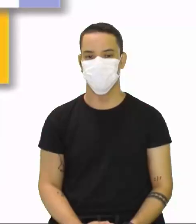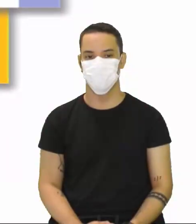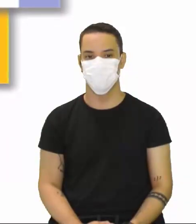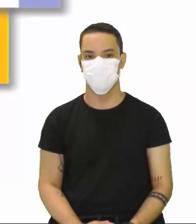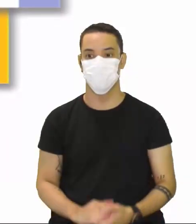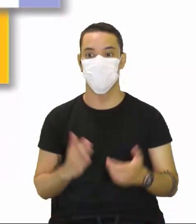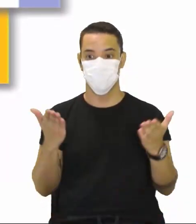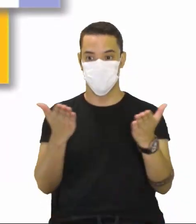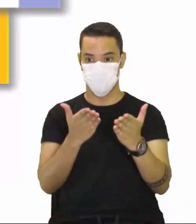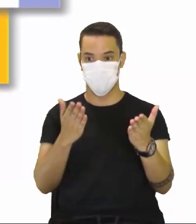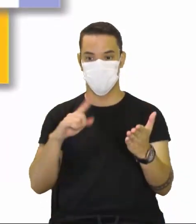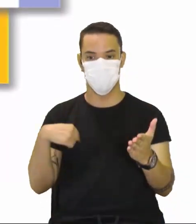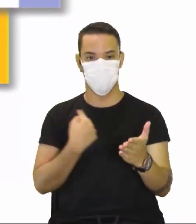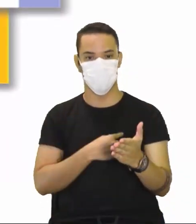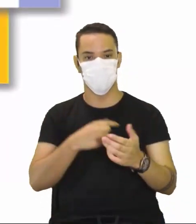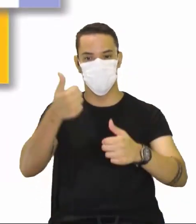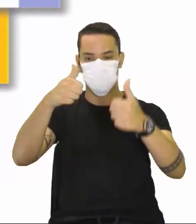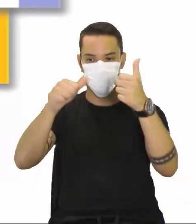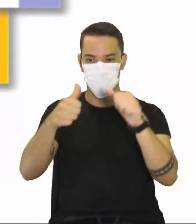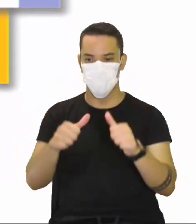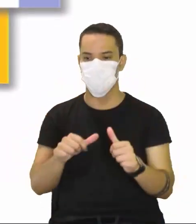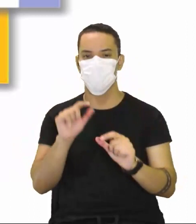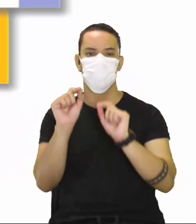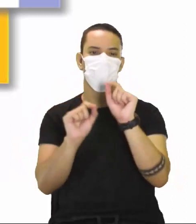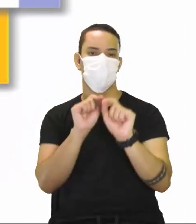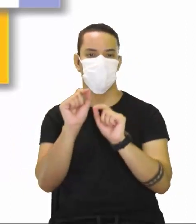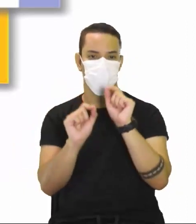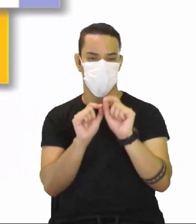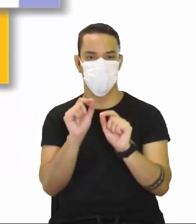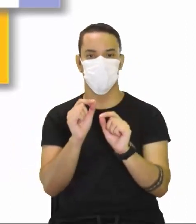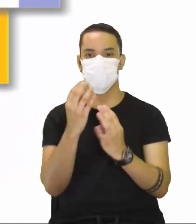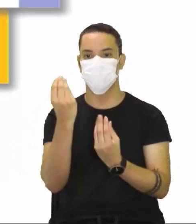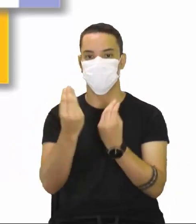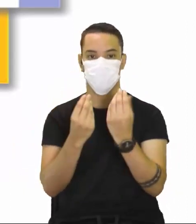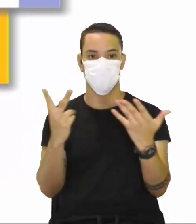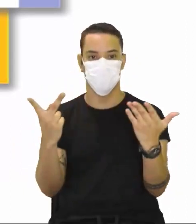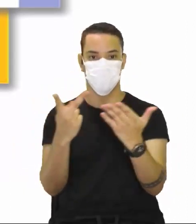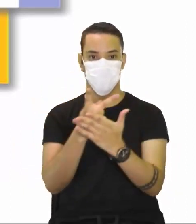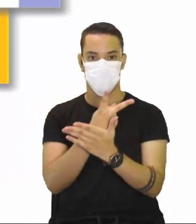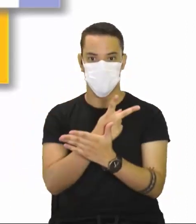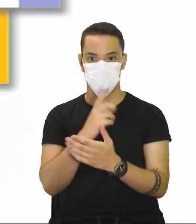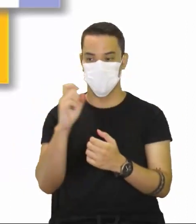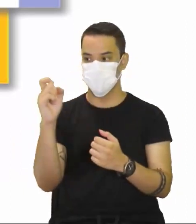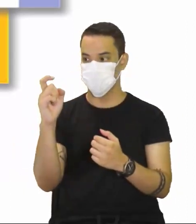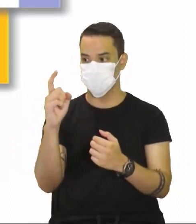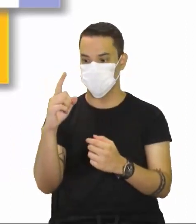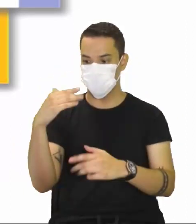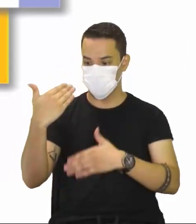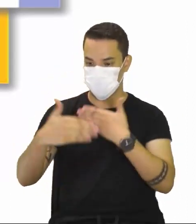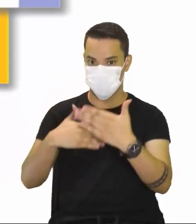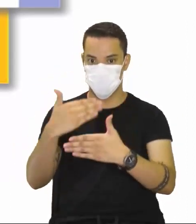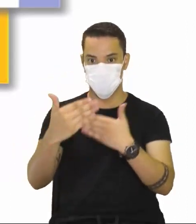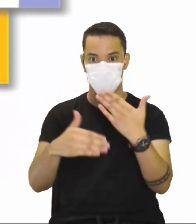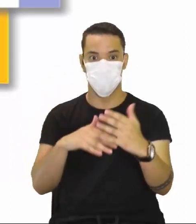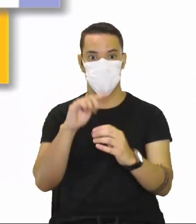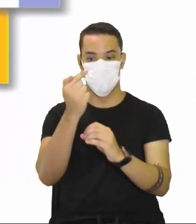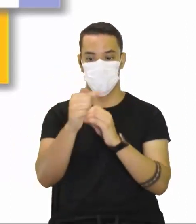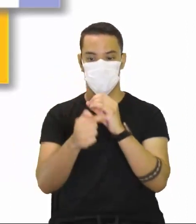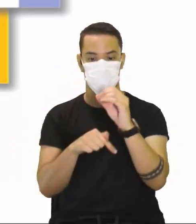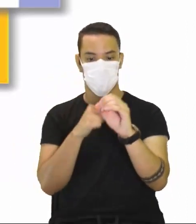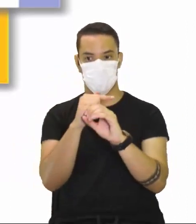Hoje nós vamos verificar sobre a evolução dos modelos